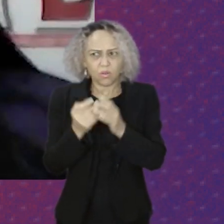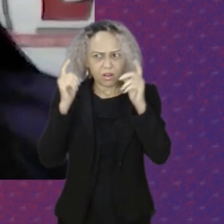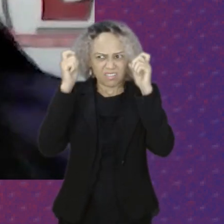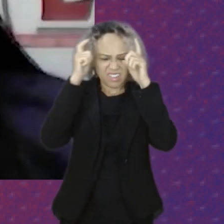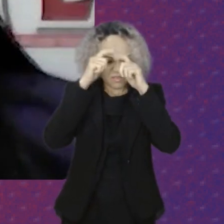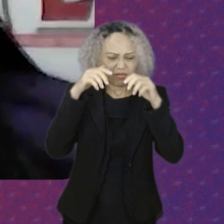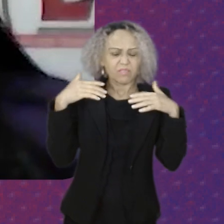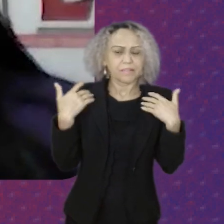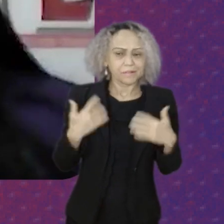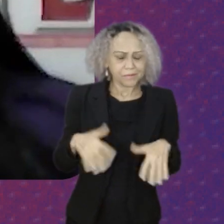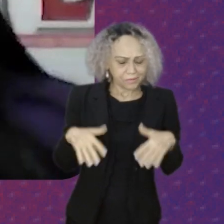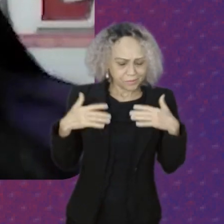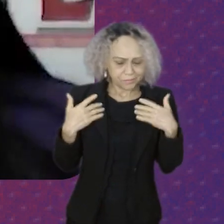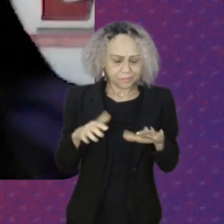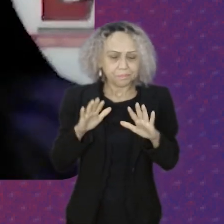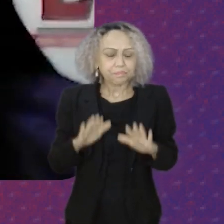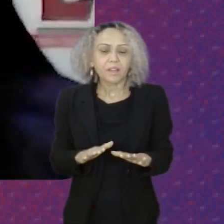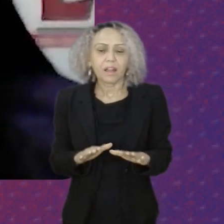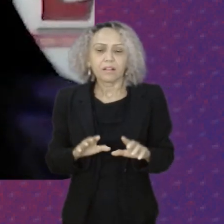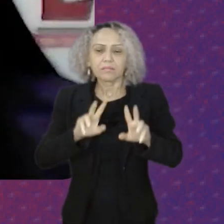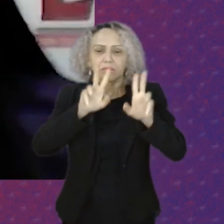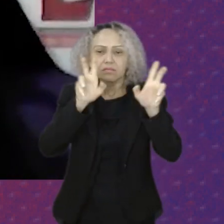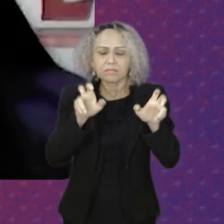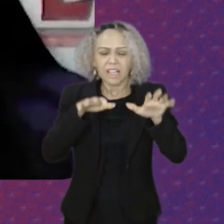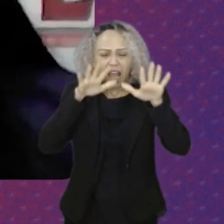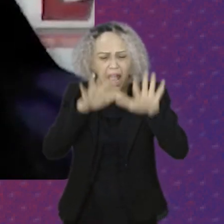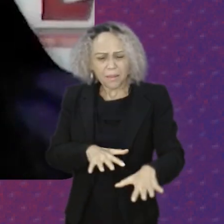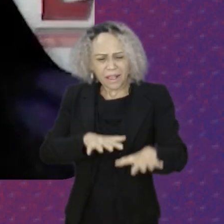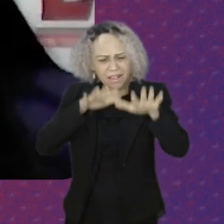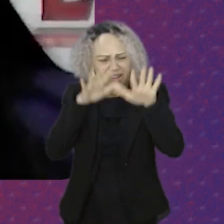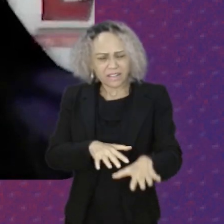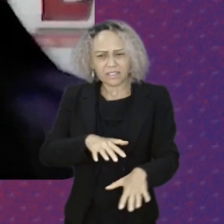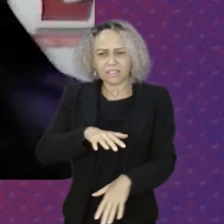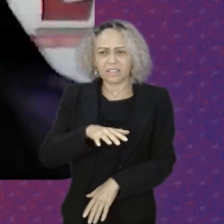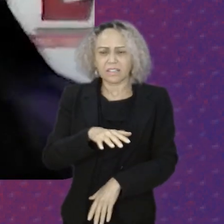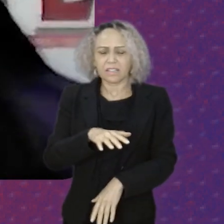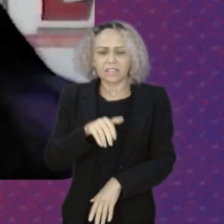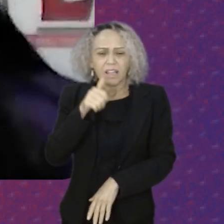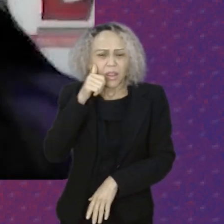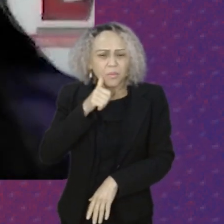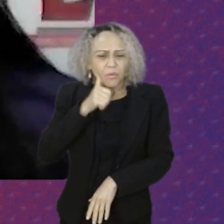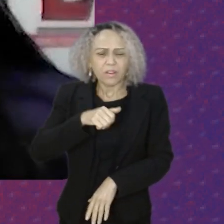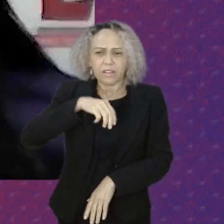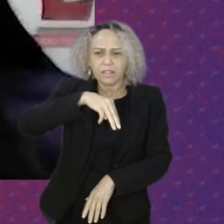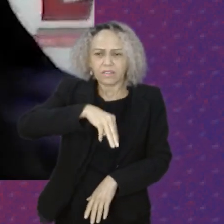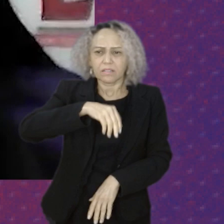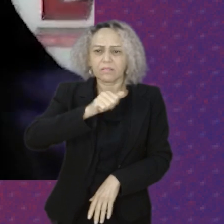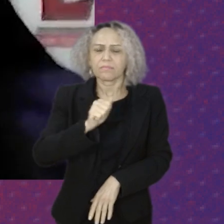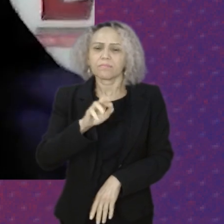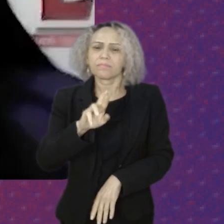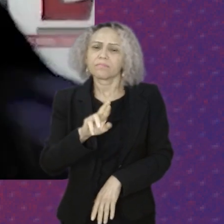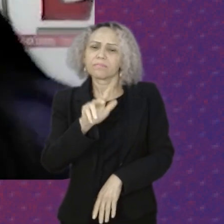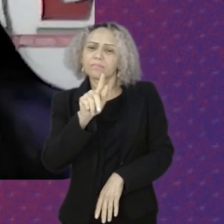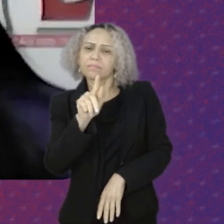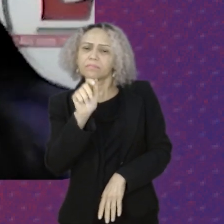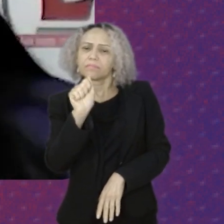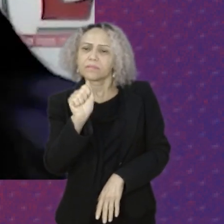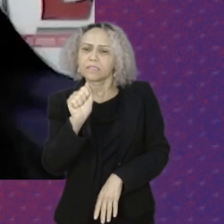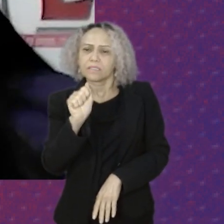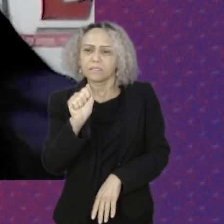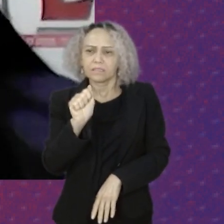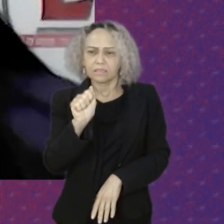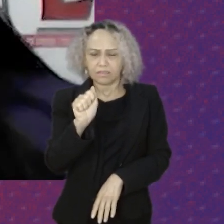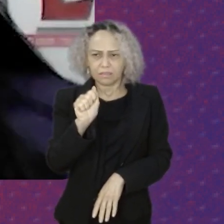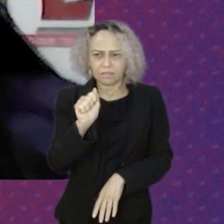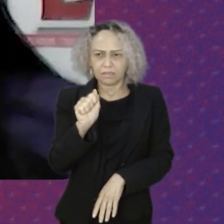Marcha das Margaridas, ela vai dialogar pela reconstrução do Brasil. E nessa reconstrução do Brasil, a nossa